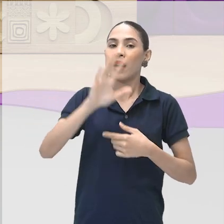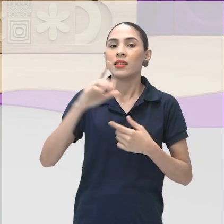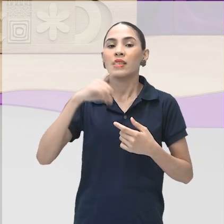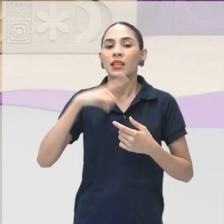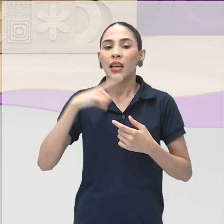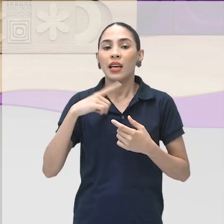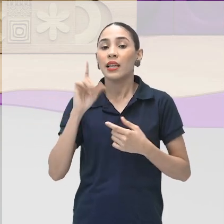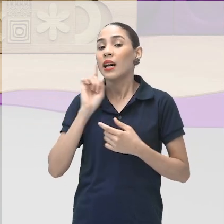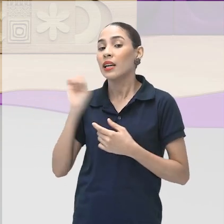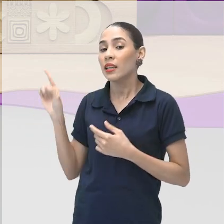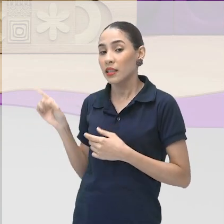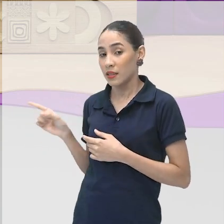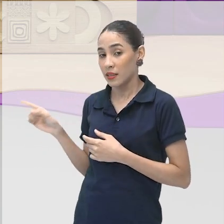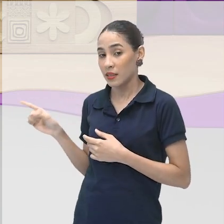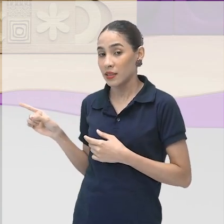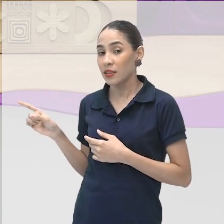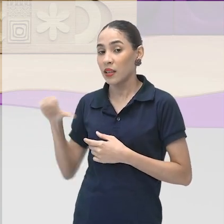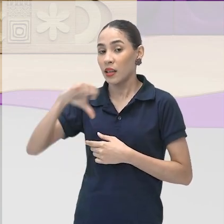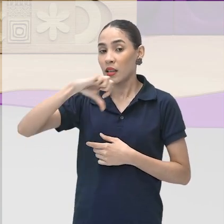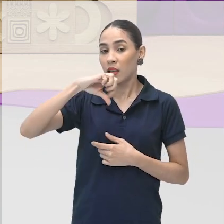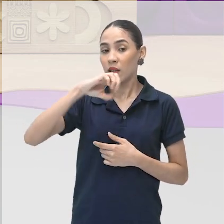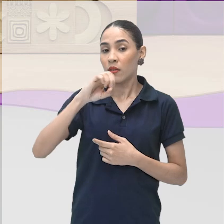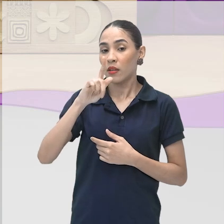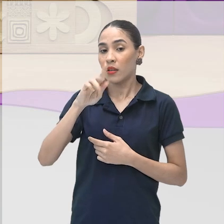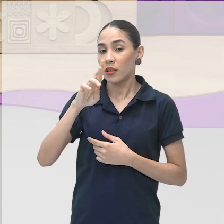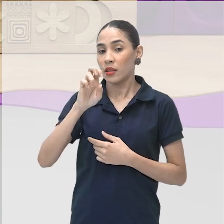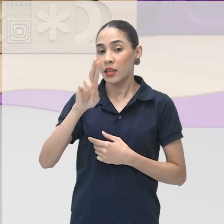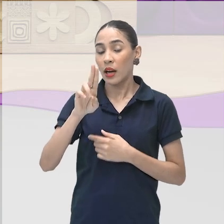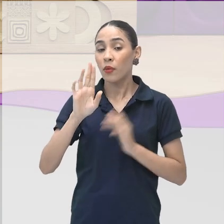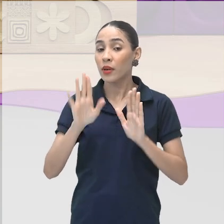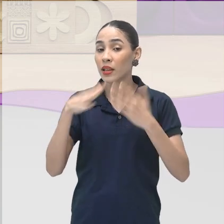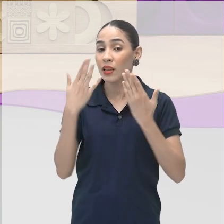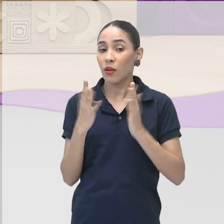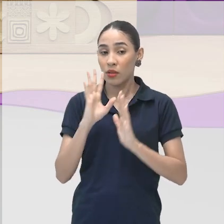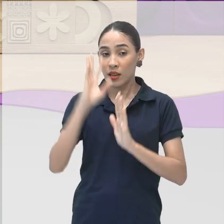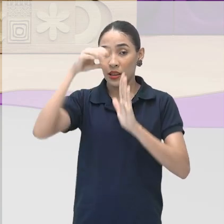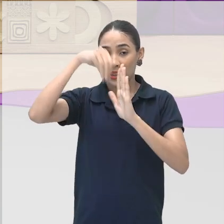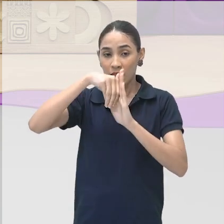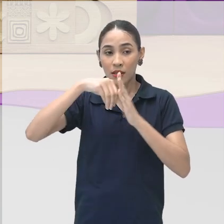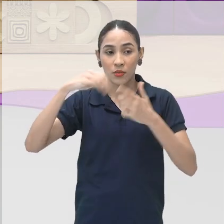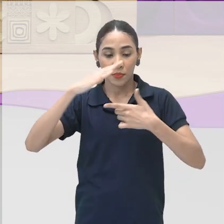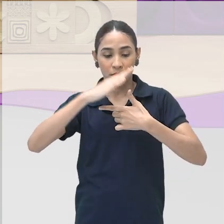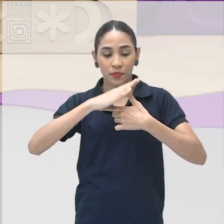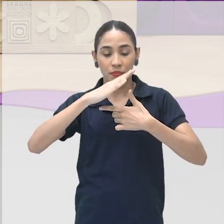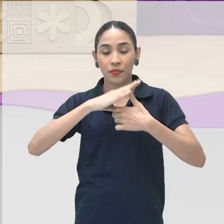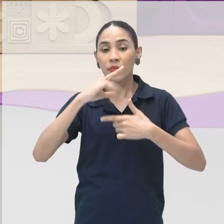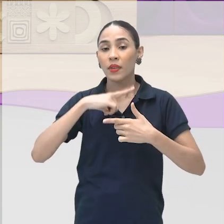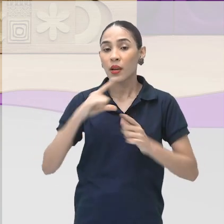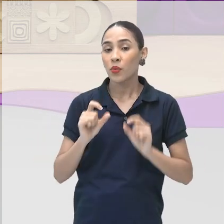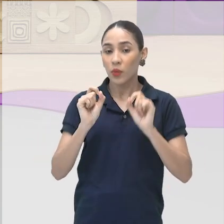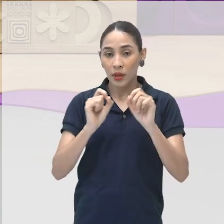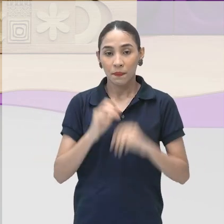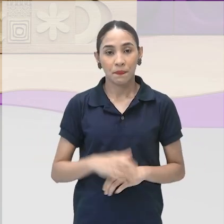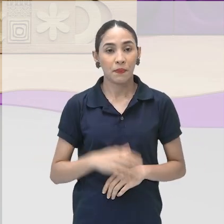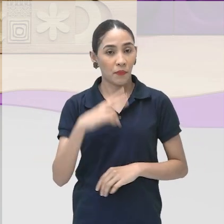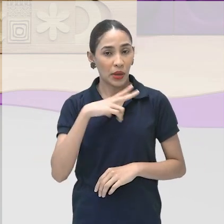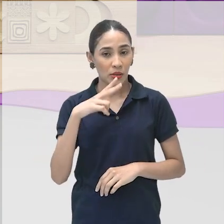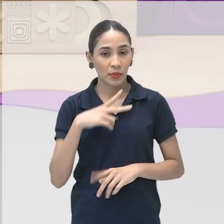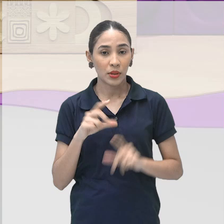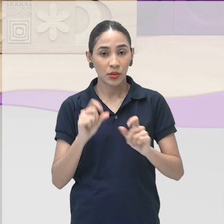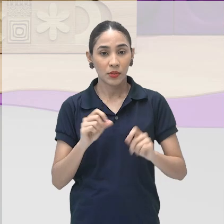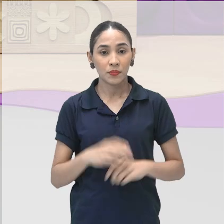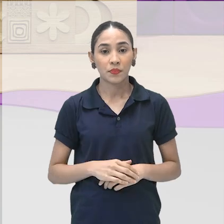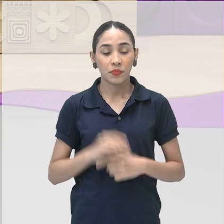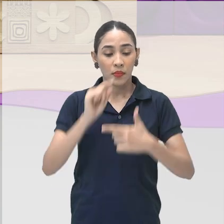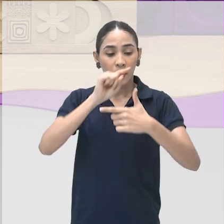esse ângulo dessa forma aqui, né? Então, em um triângulo retângulo, nós temos particularmente aí os